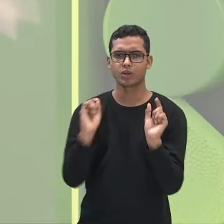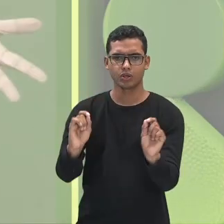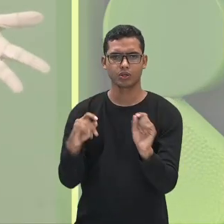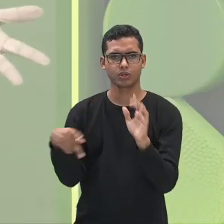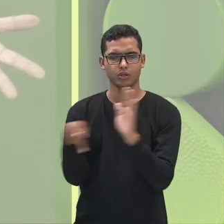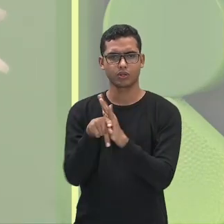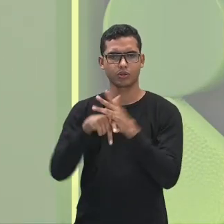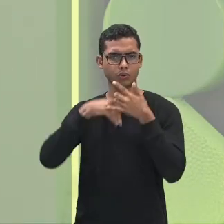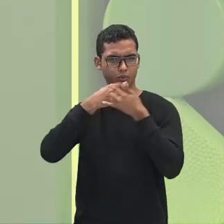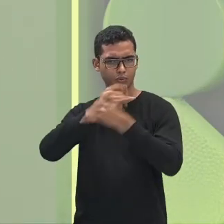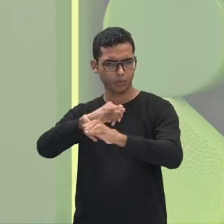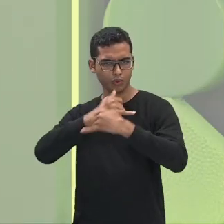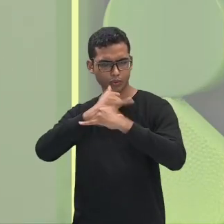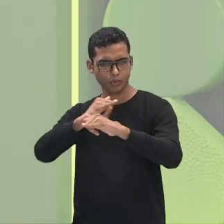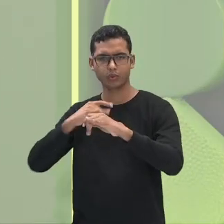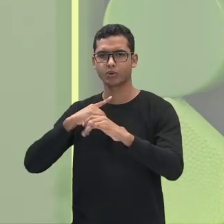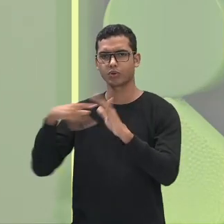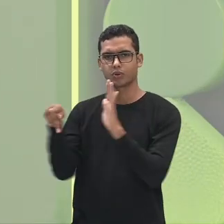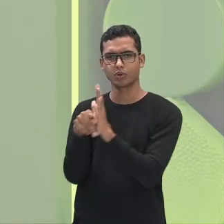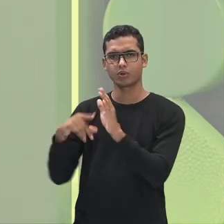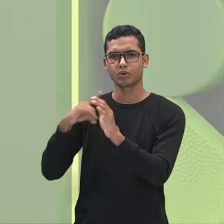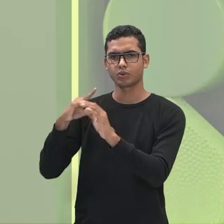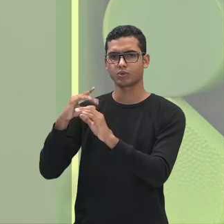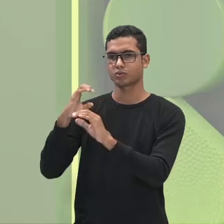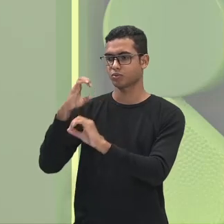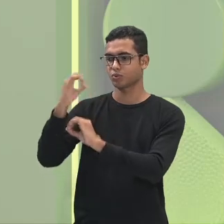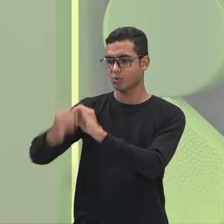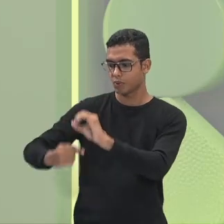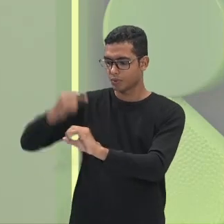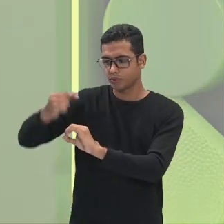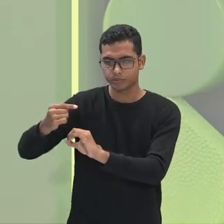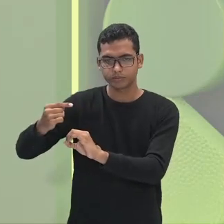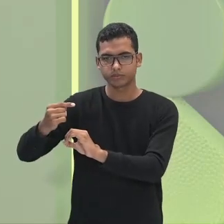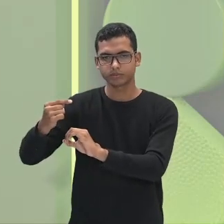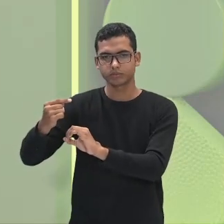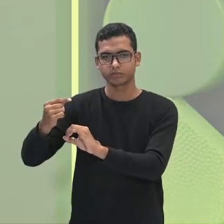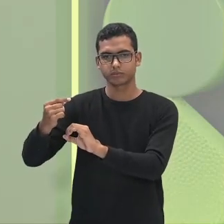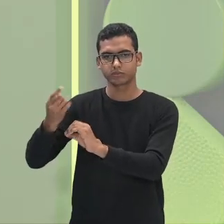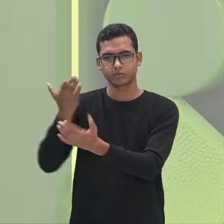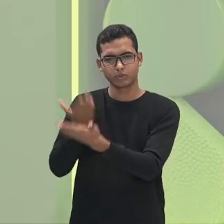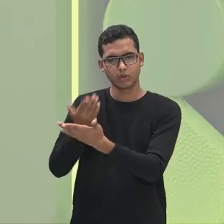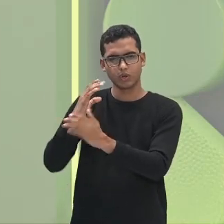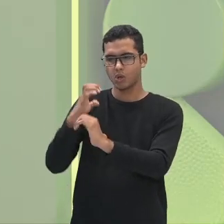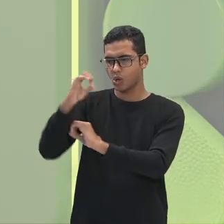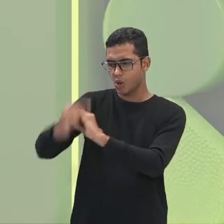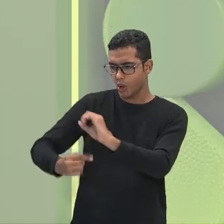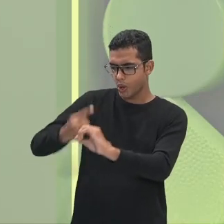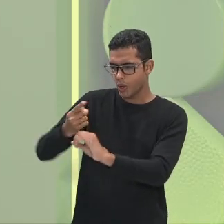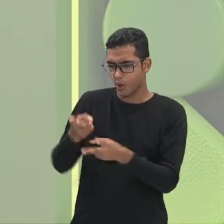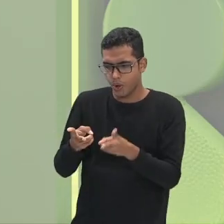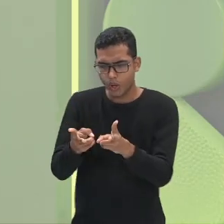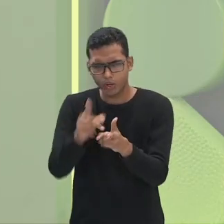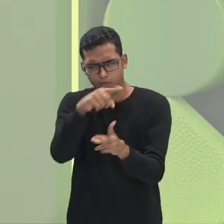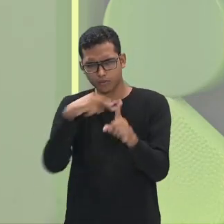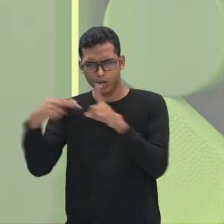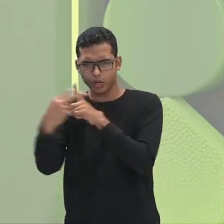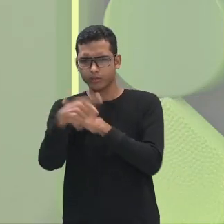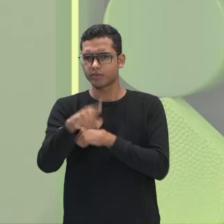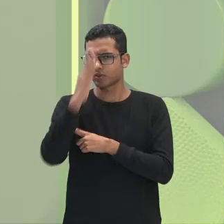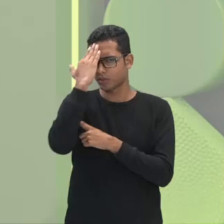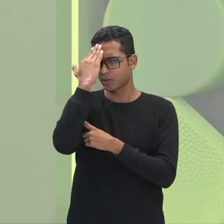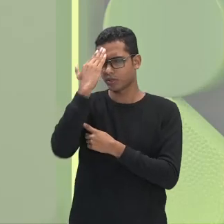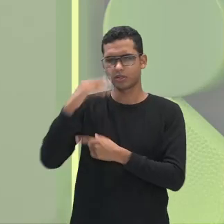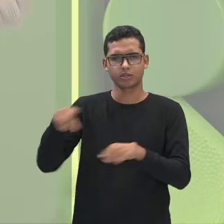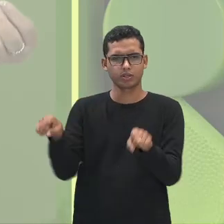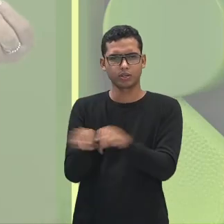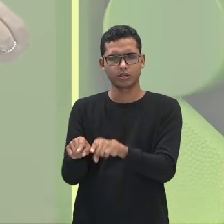os elétrons. Toda vez que se falar aí desses elétrons, agora você já tem essa visão que vai